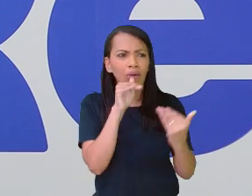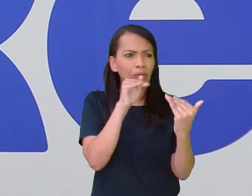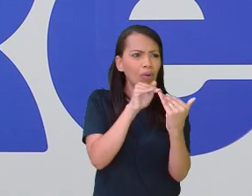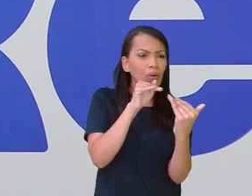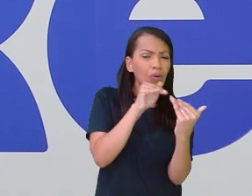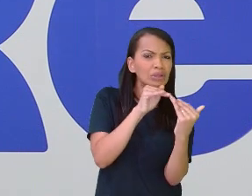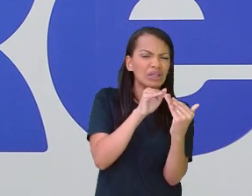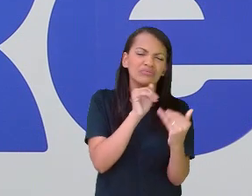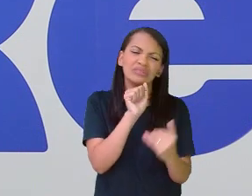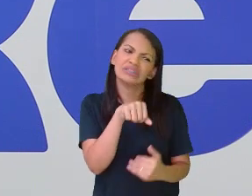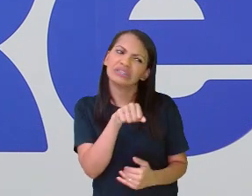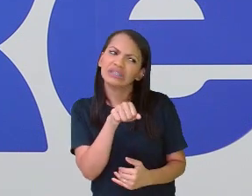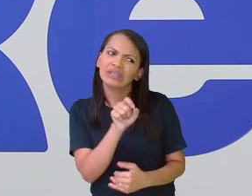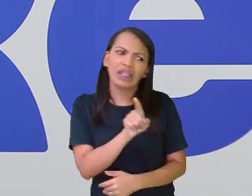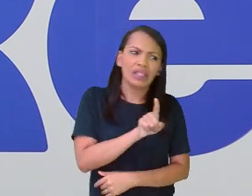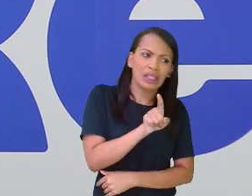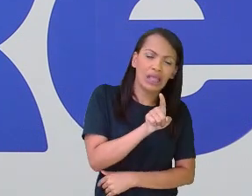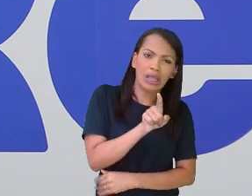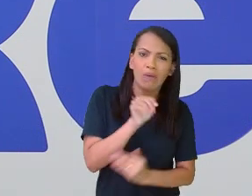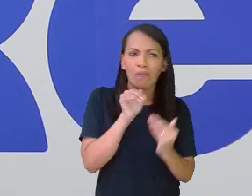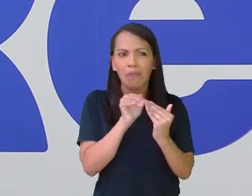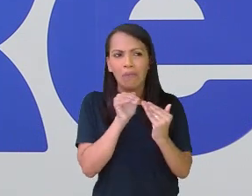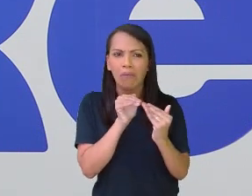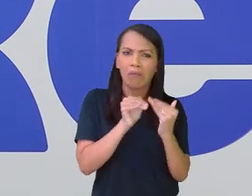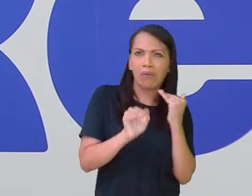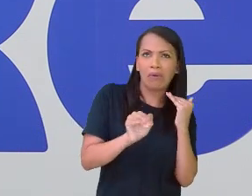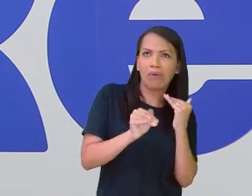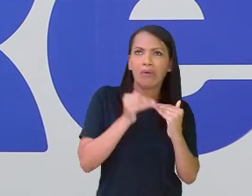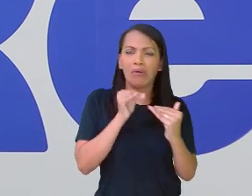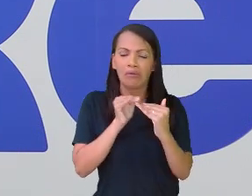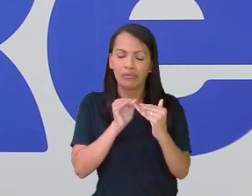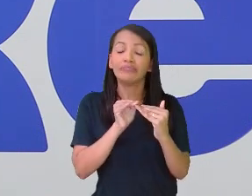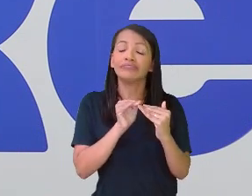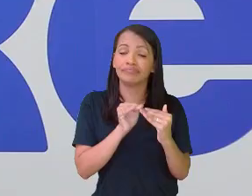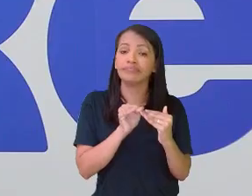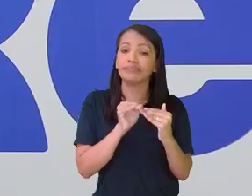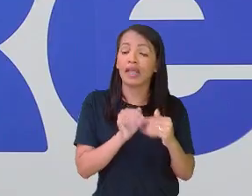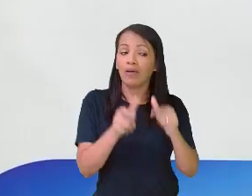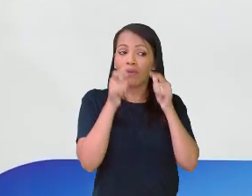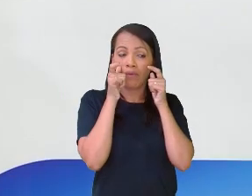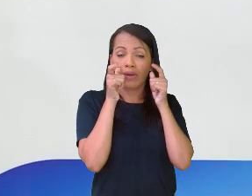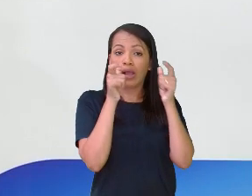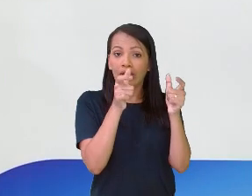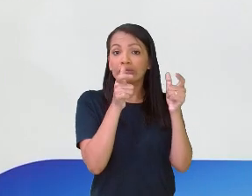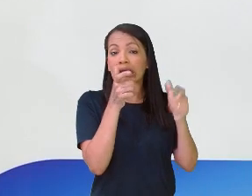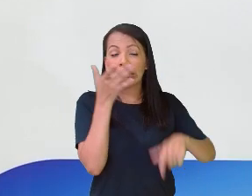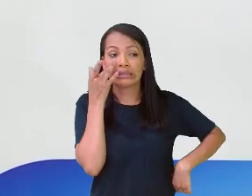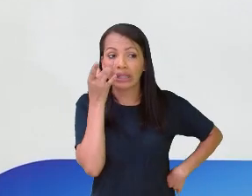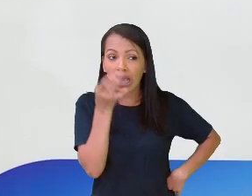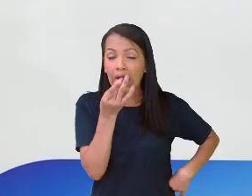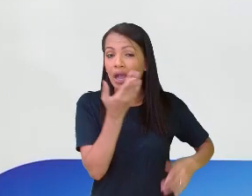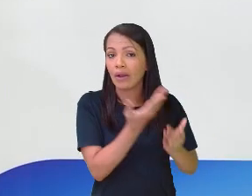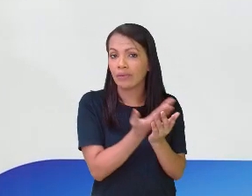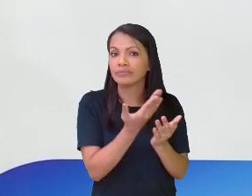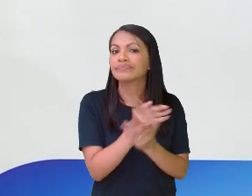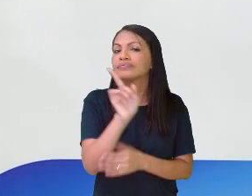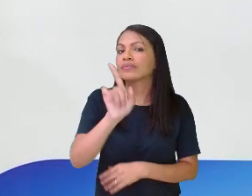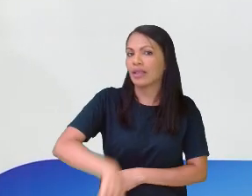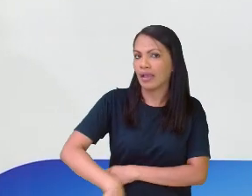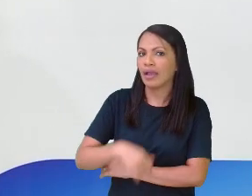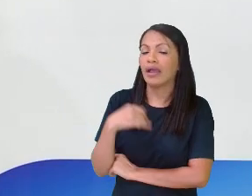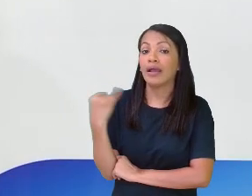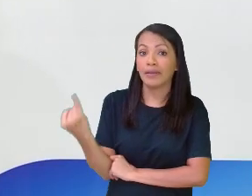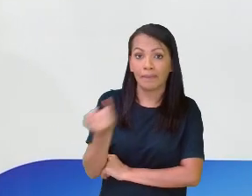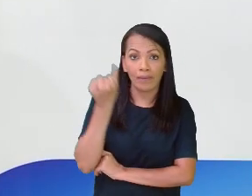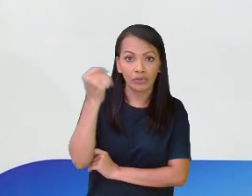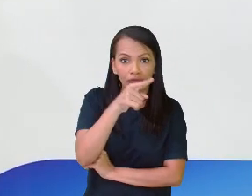professora Mauricéia? E eles estão prestando bastante atenção na aula. Isso é muito importante, gente, prestar atenção.